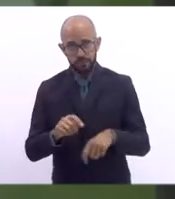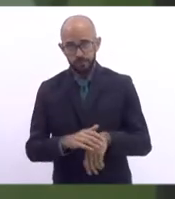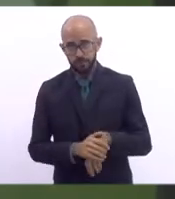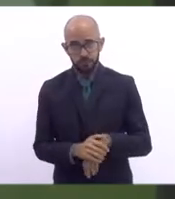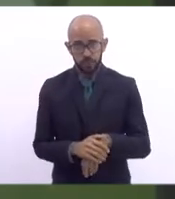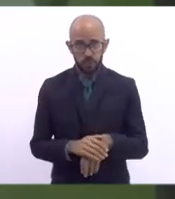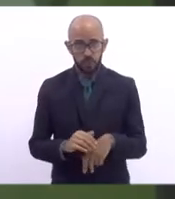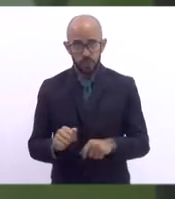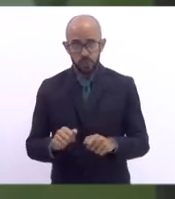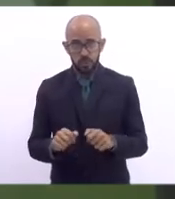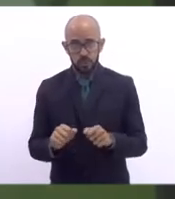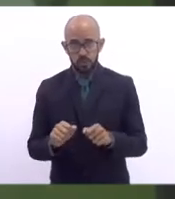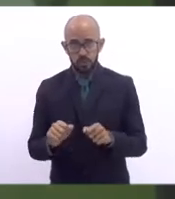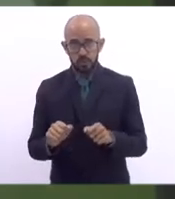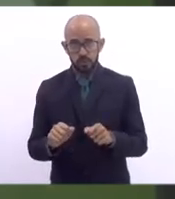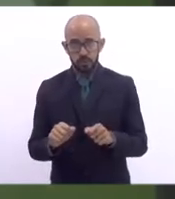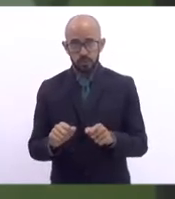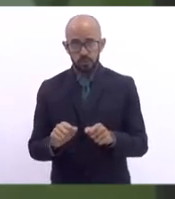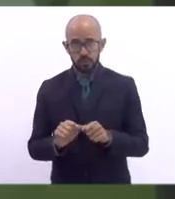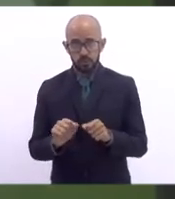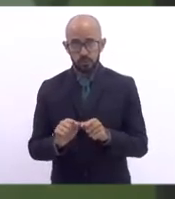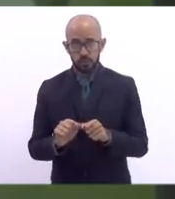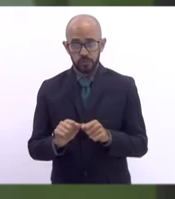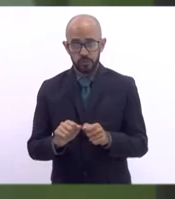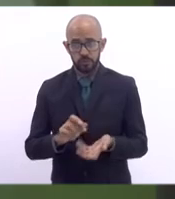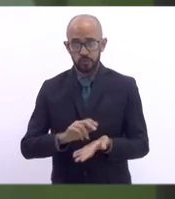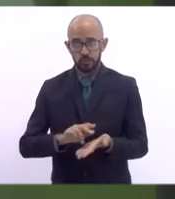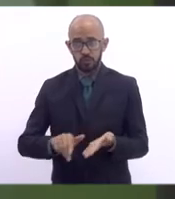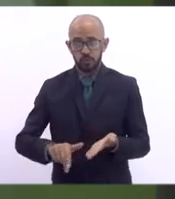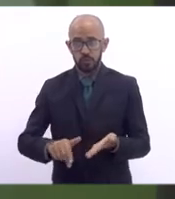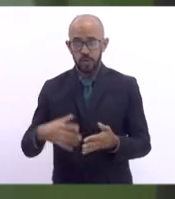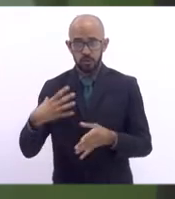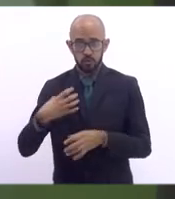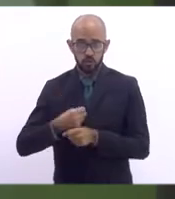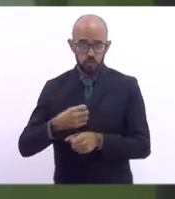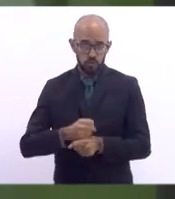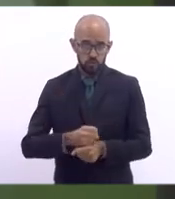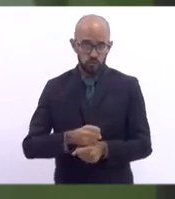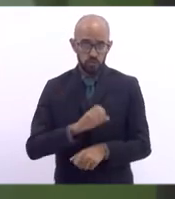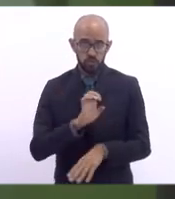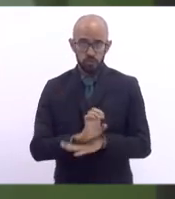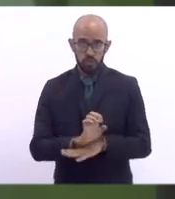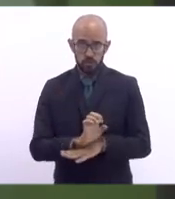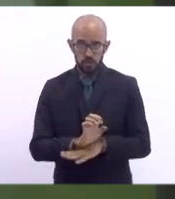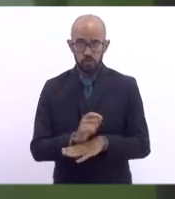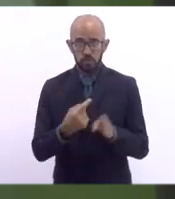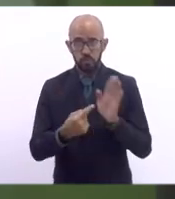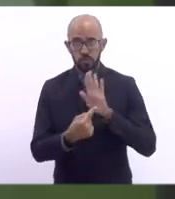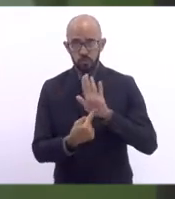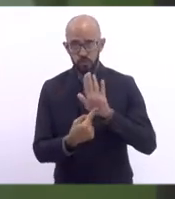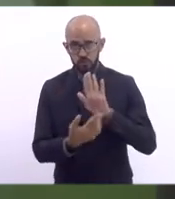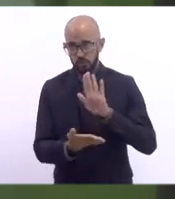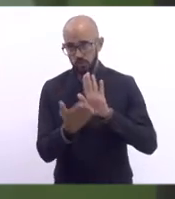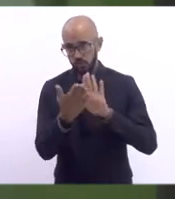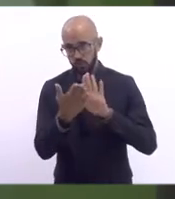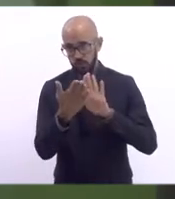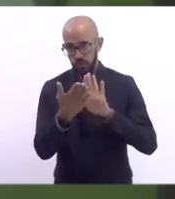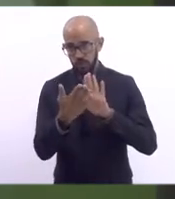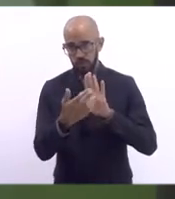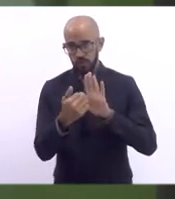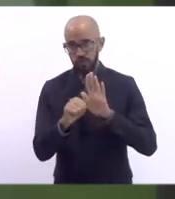já atuou em diversos Contas do Estado eu trouxe aqui a